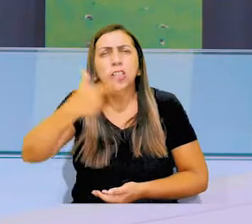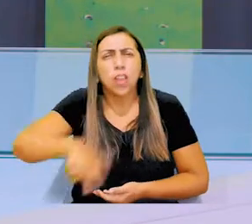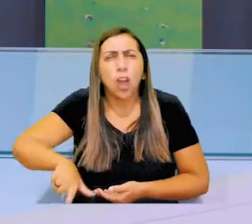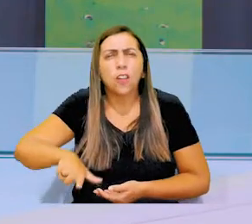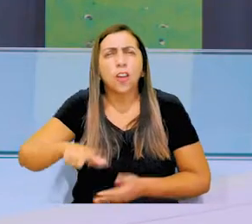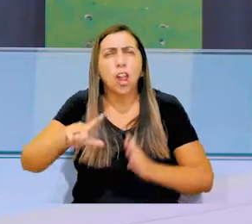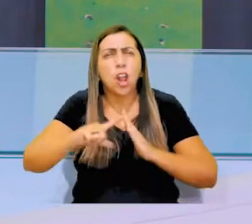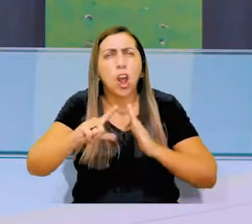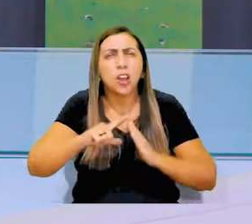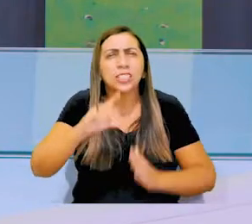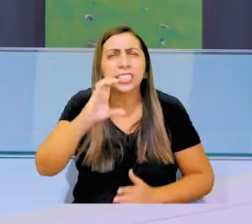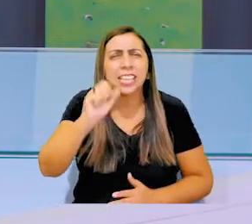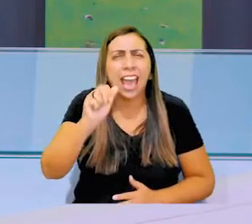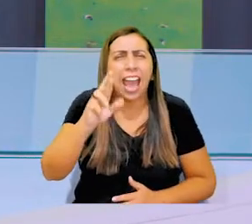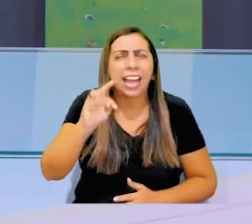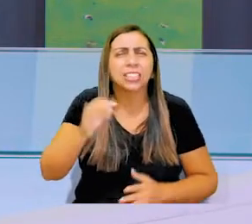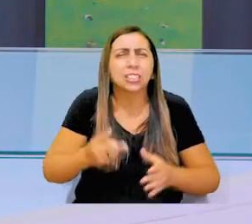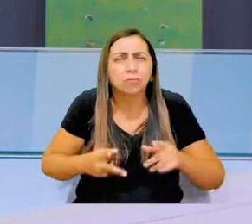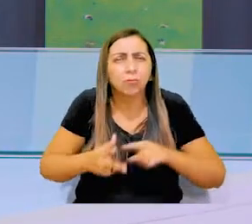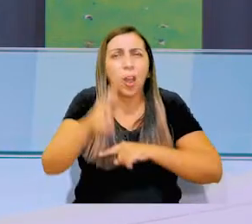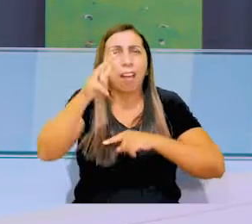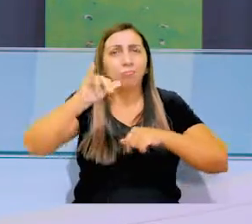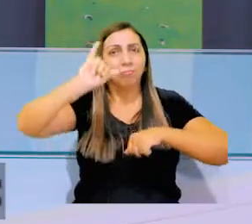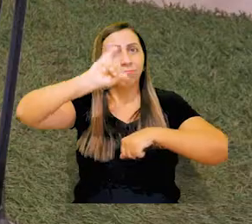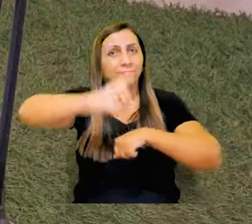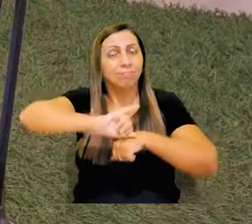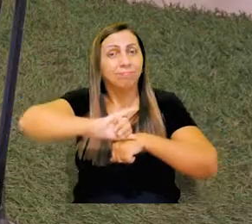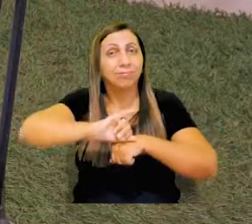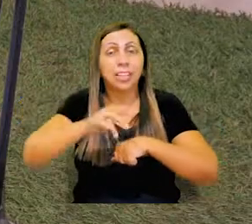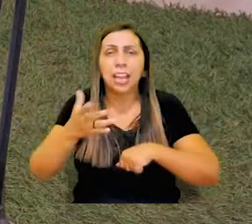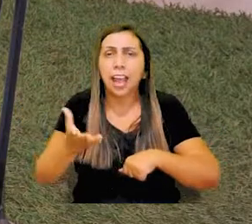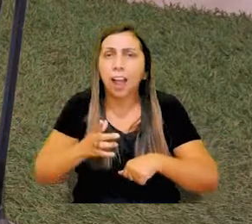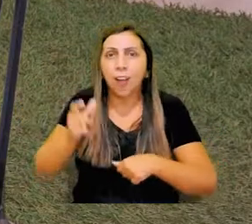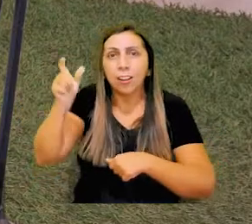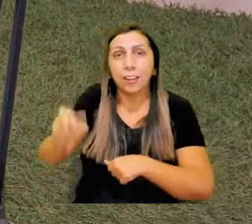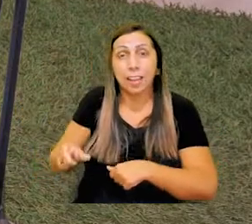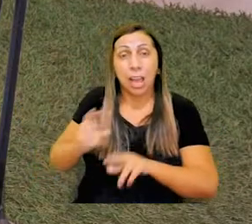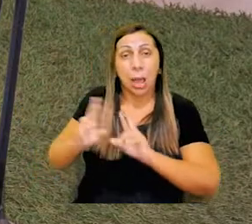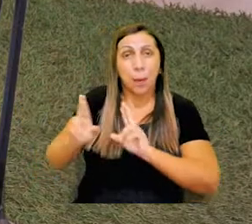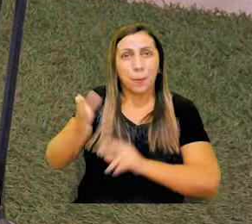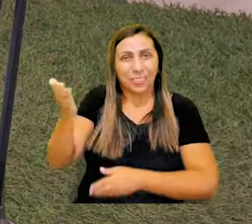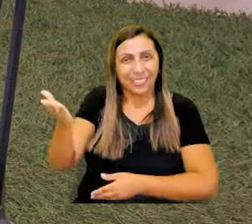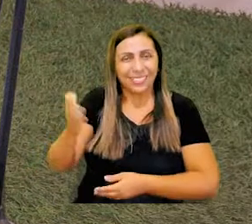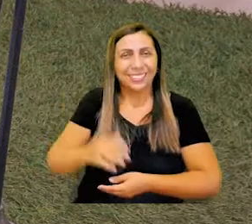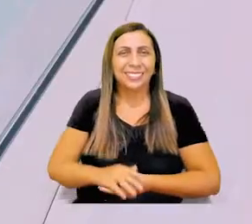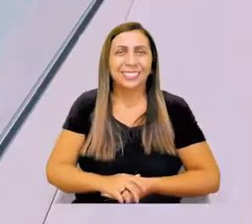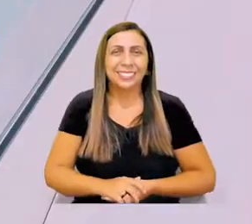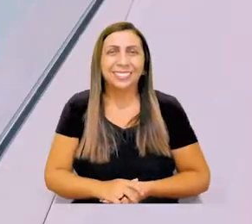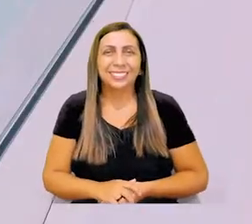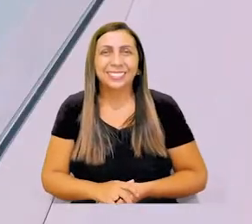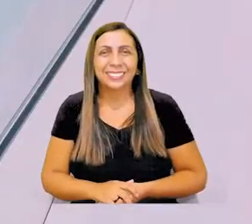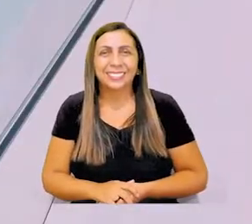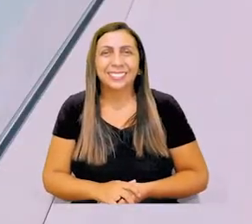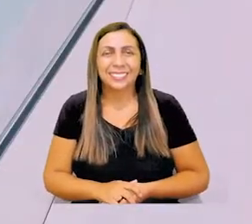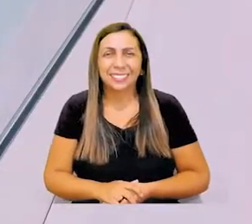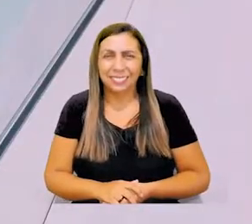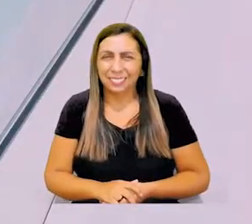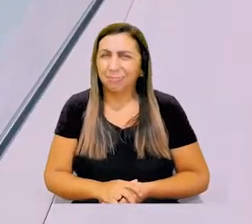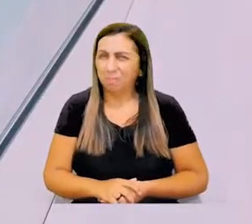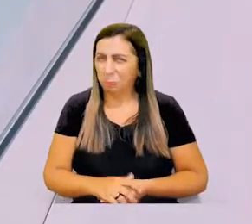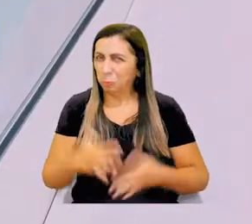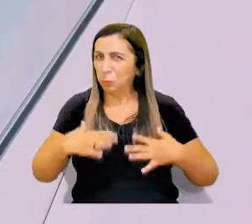Nova loja da CEARTE inaugurada na capital. Agora com o repórter, meu amigo, que eu digo pra vocês, ali